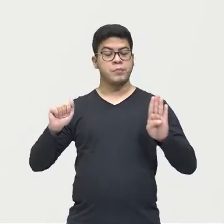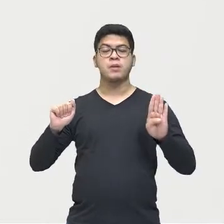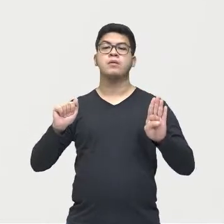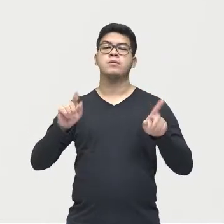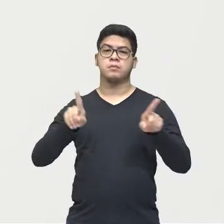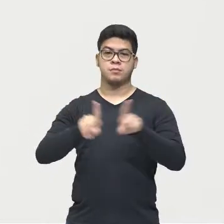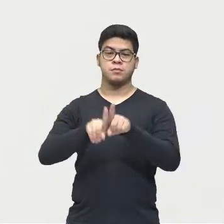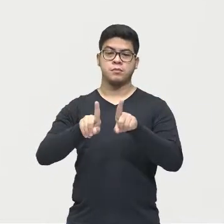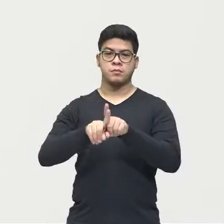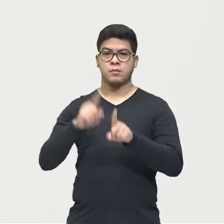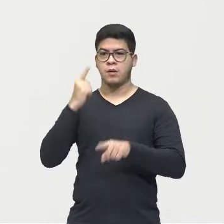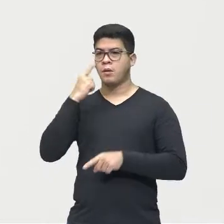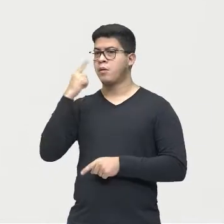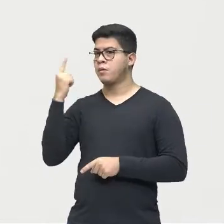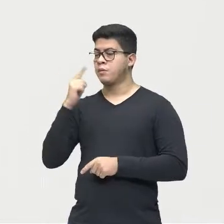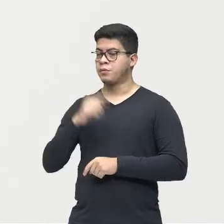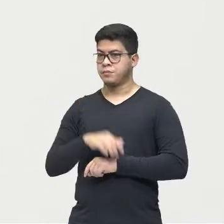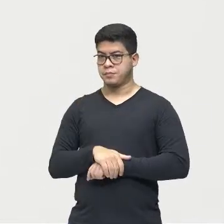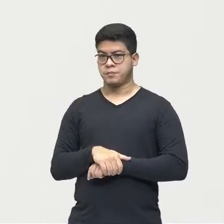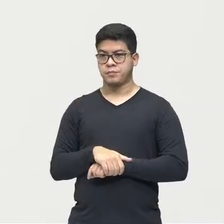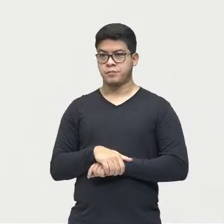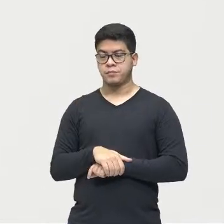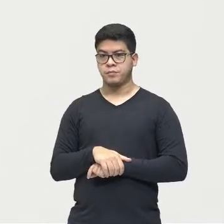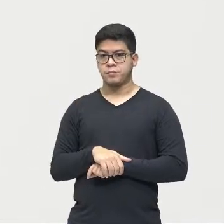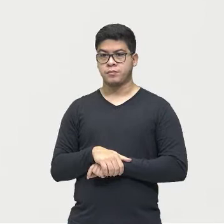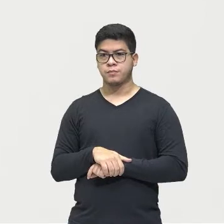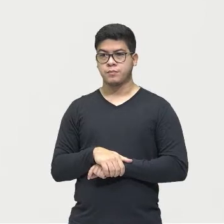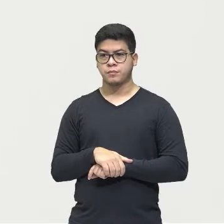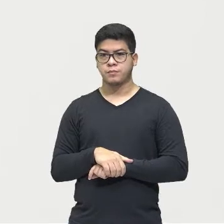vértice B é essa região aqui formada.